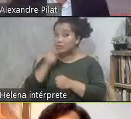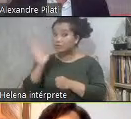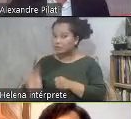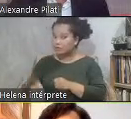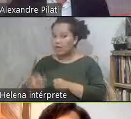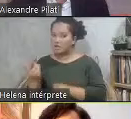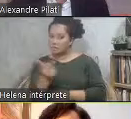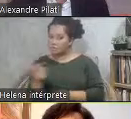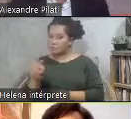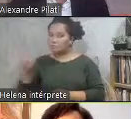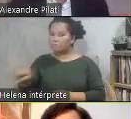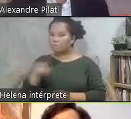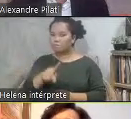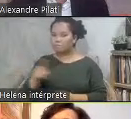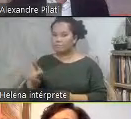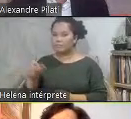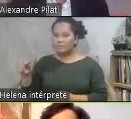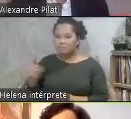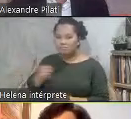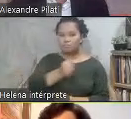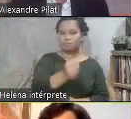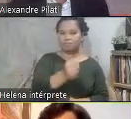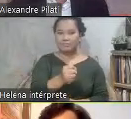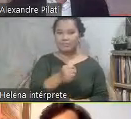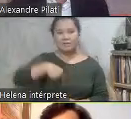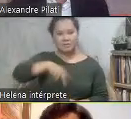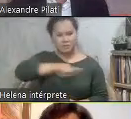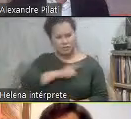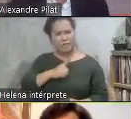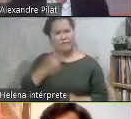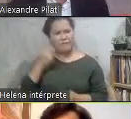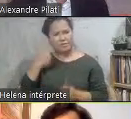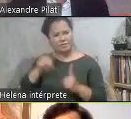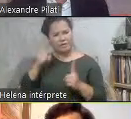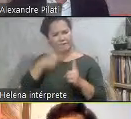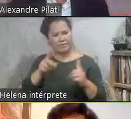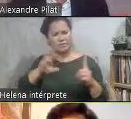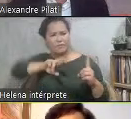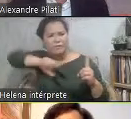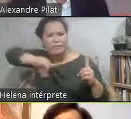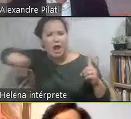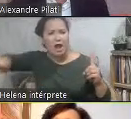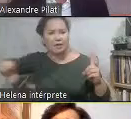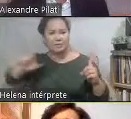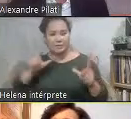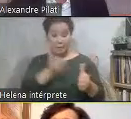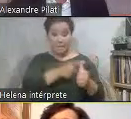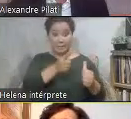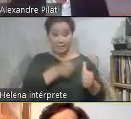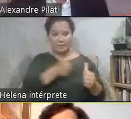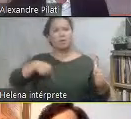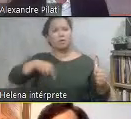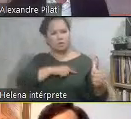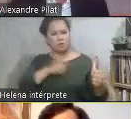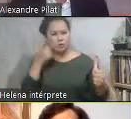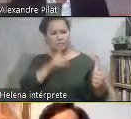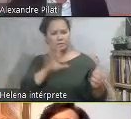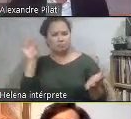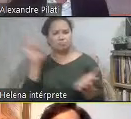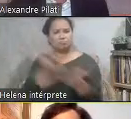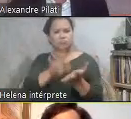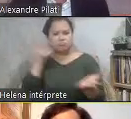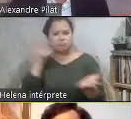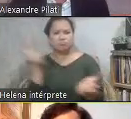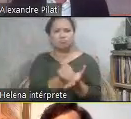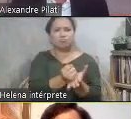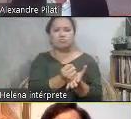desafios. O primeiro, institucionalizar a extensão de fato. Outro, implementar a distribuição de recursos por